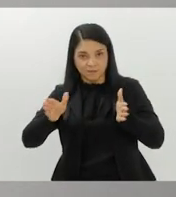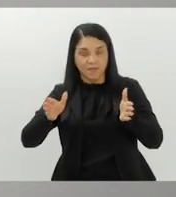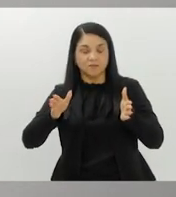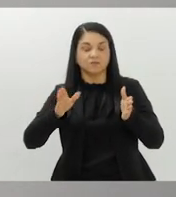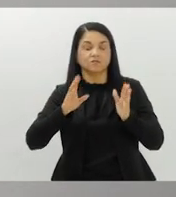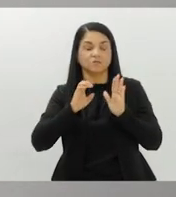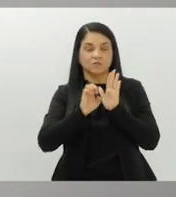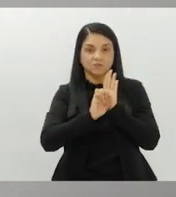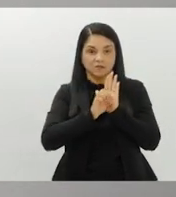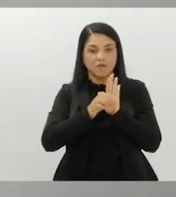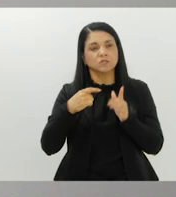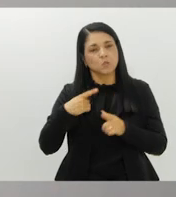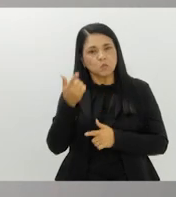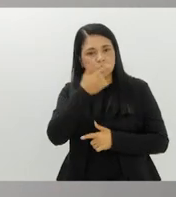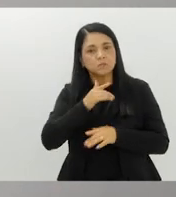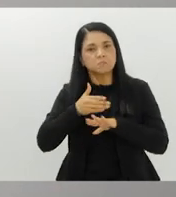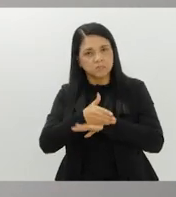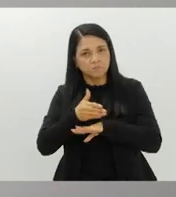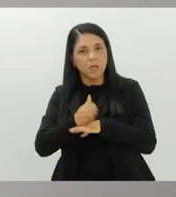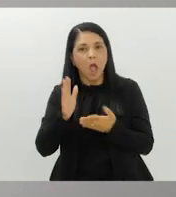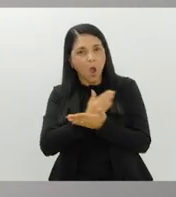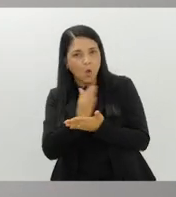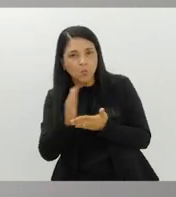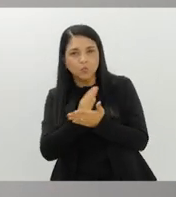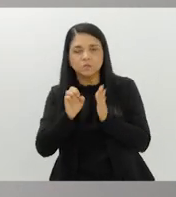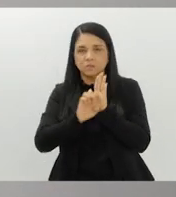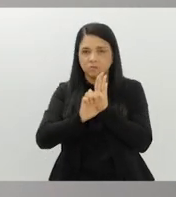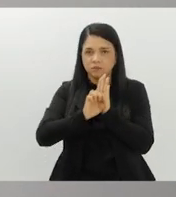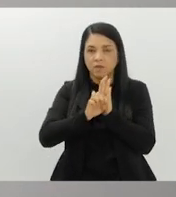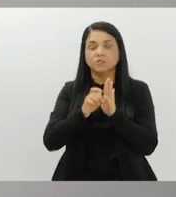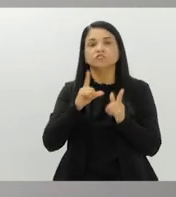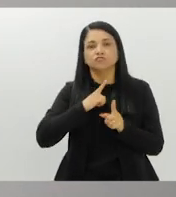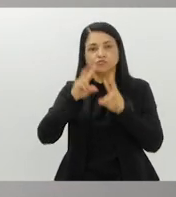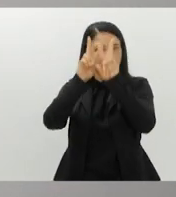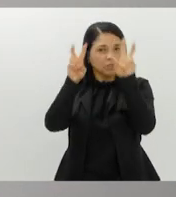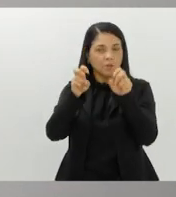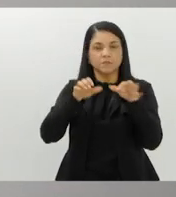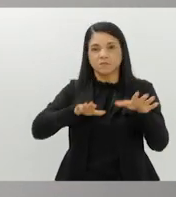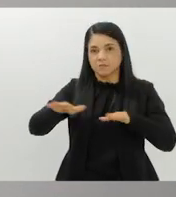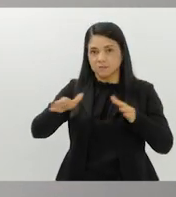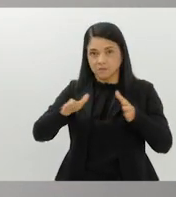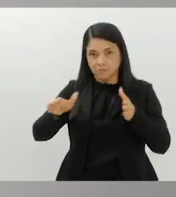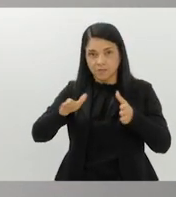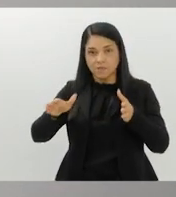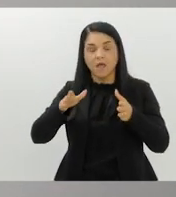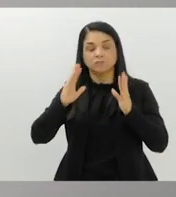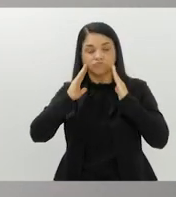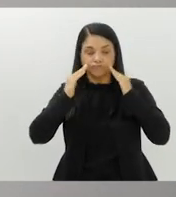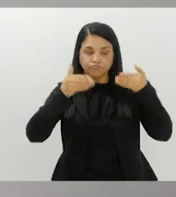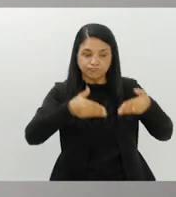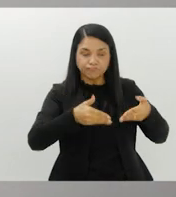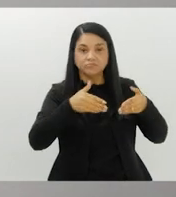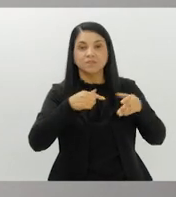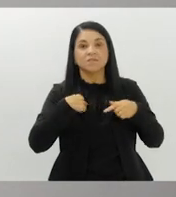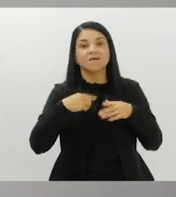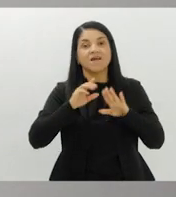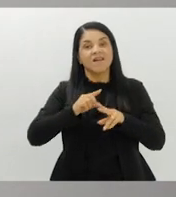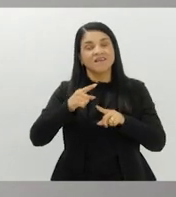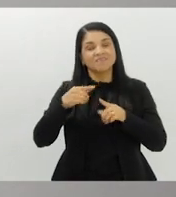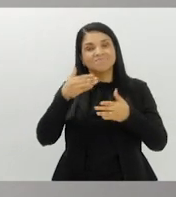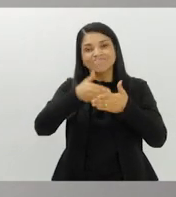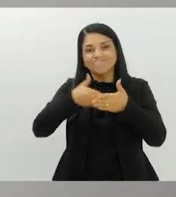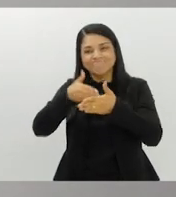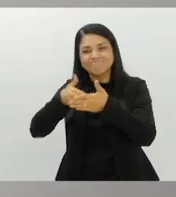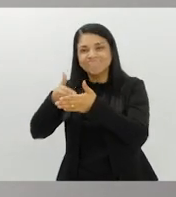eu já cheguei a participar de alguns editais em que tinha o tema da acessibilidade como foco, e, na verdade, acaba sendo um